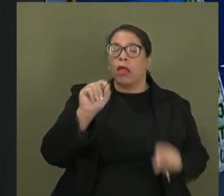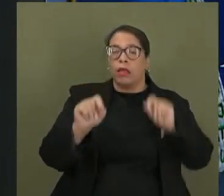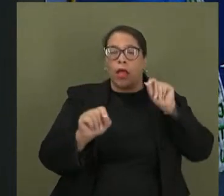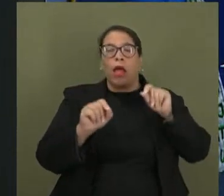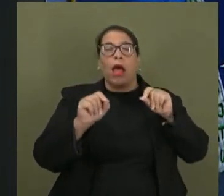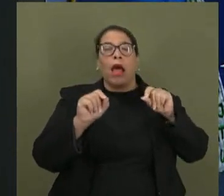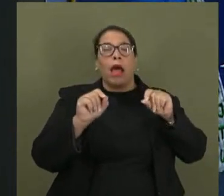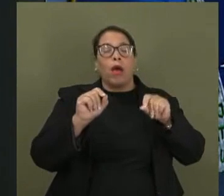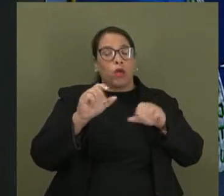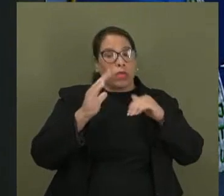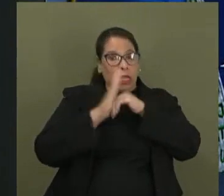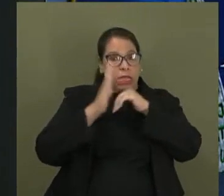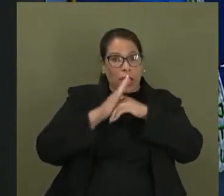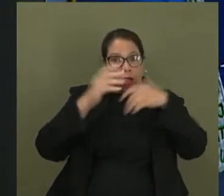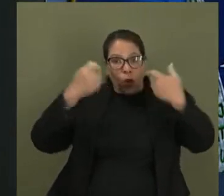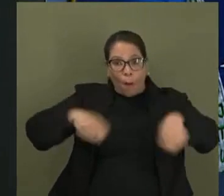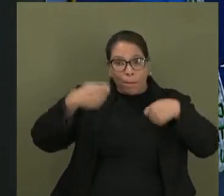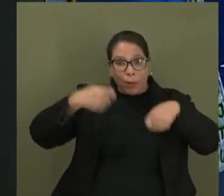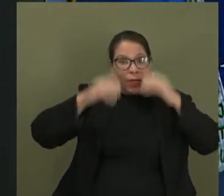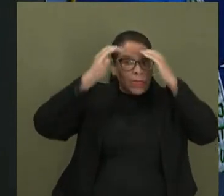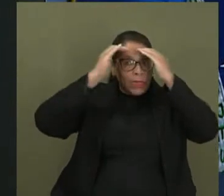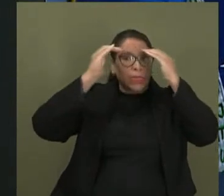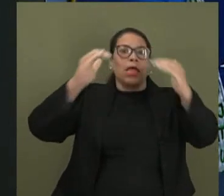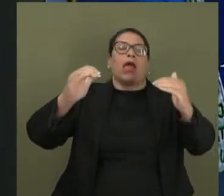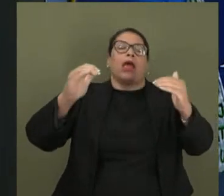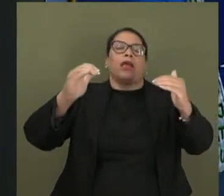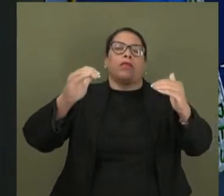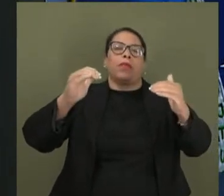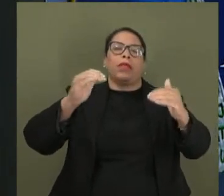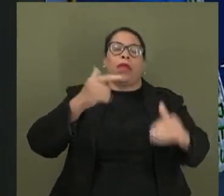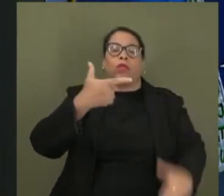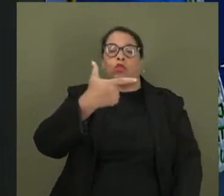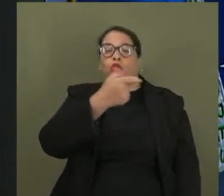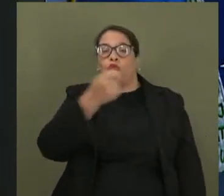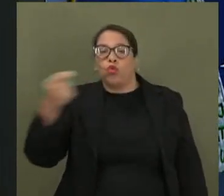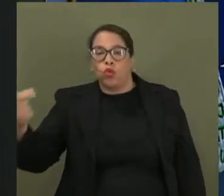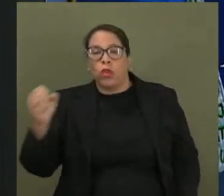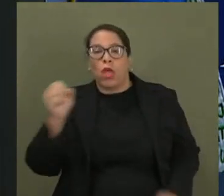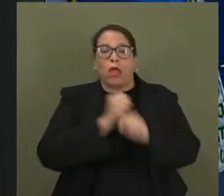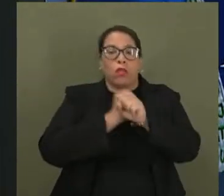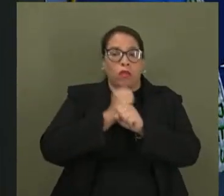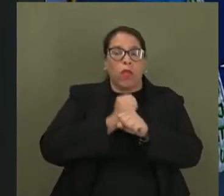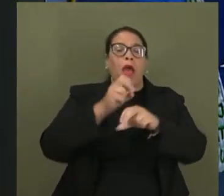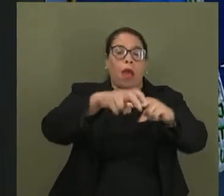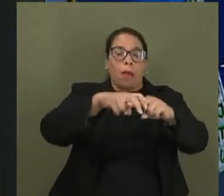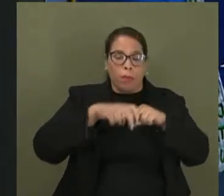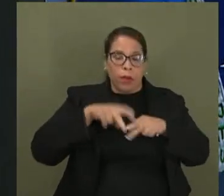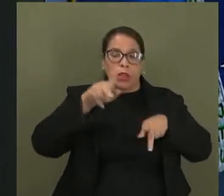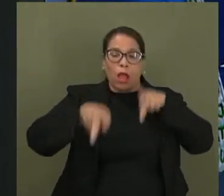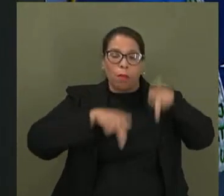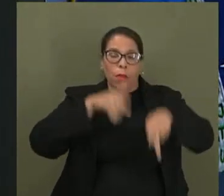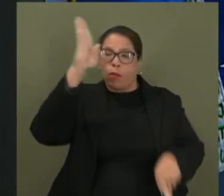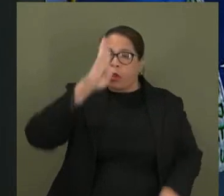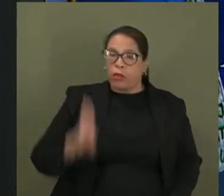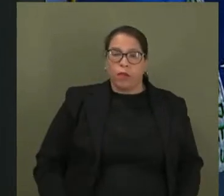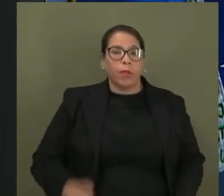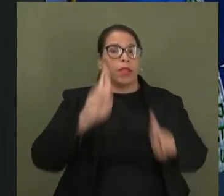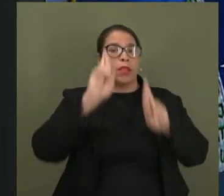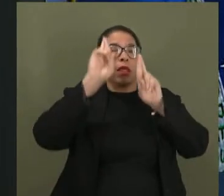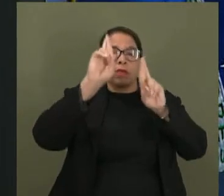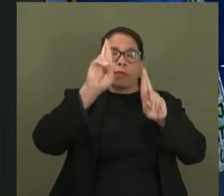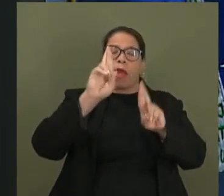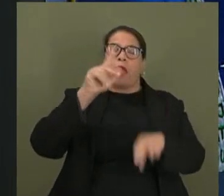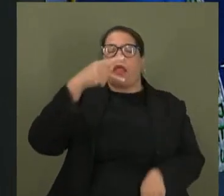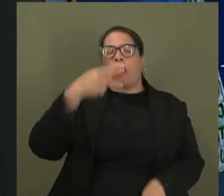Senado precisa se fazer respeitado em seu bicentenário. É isso que a população brasileira espera dessa